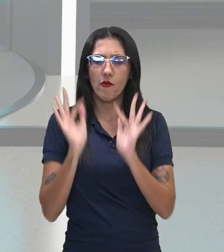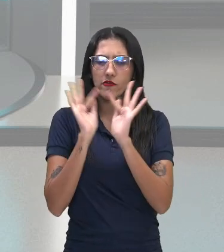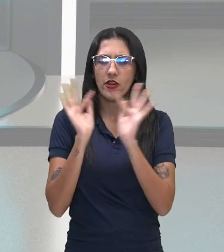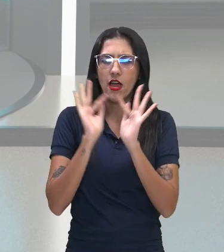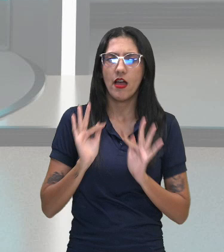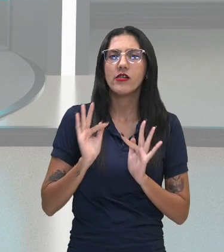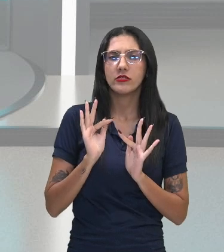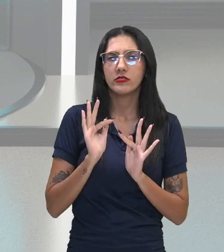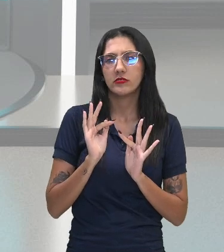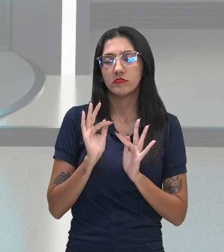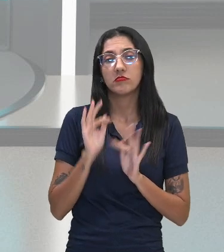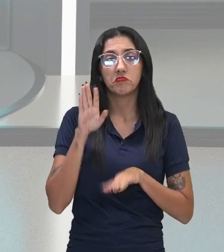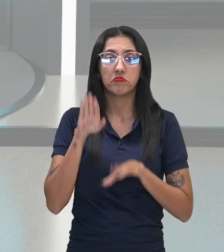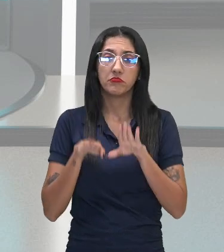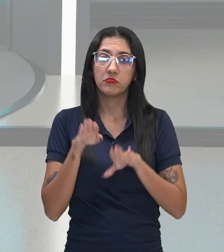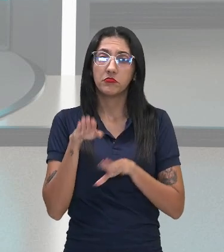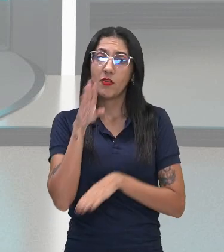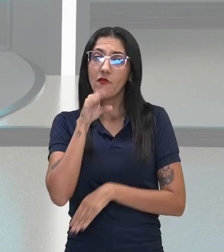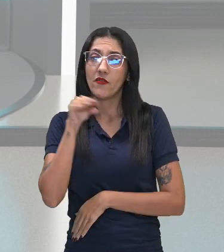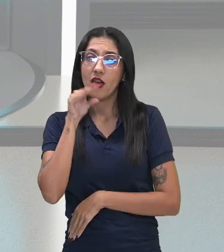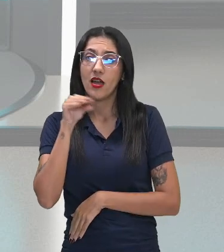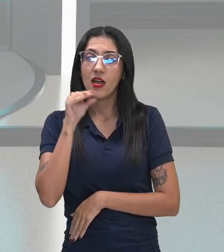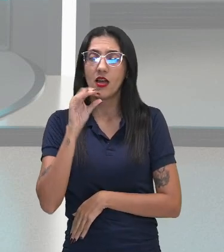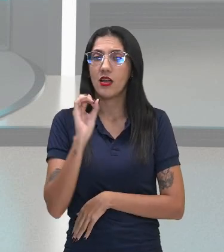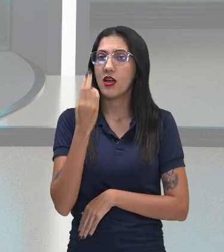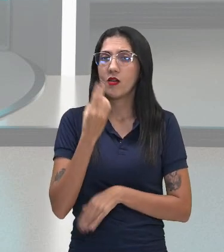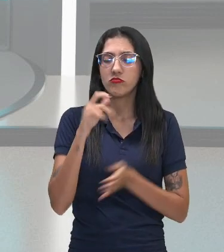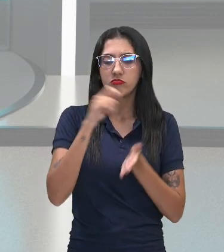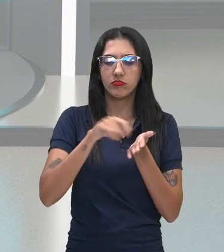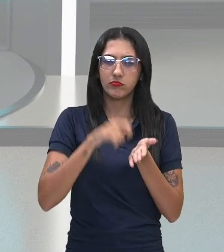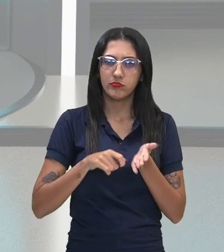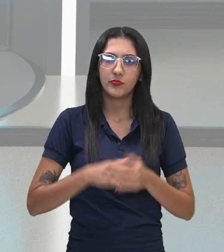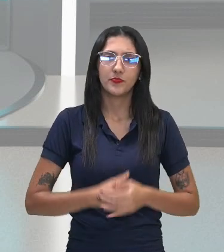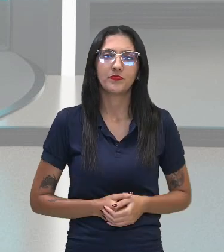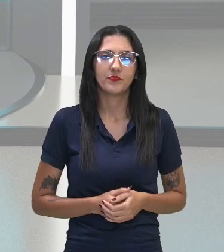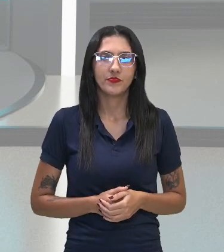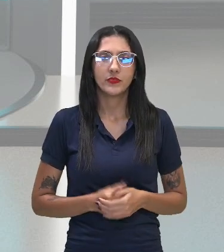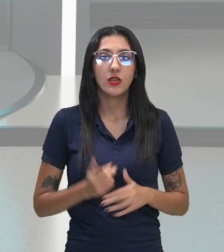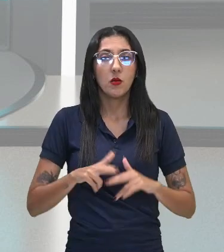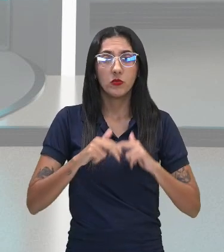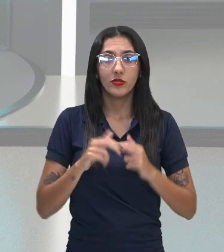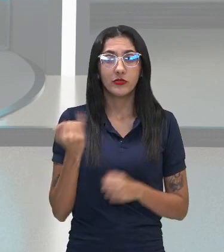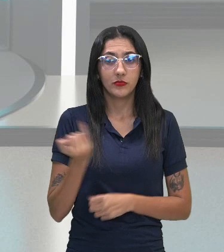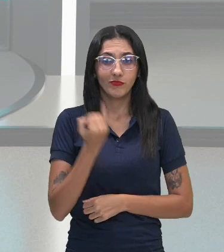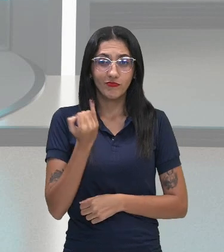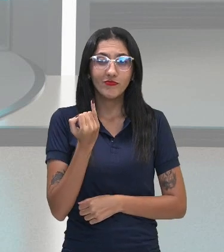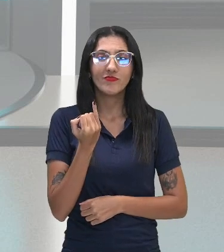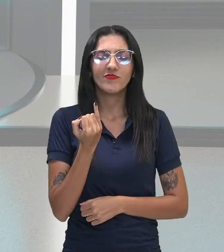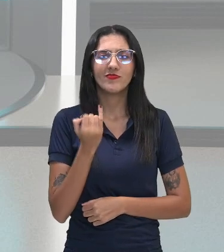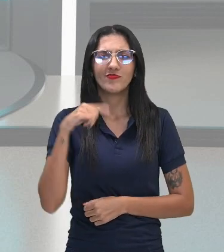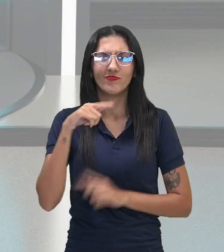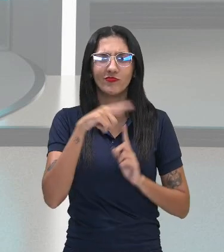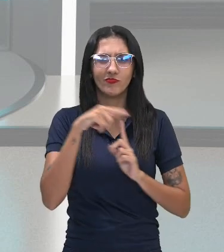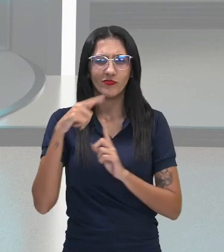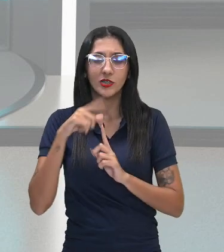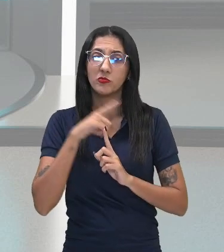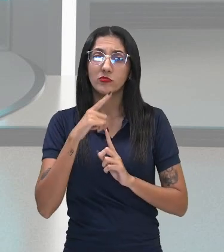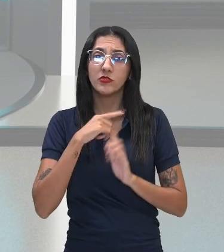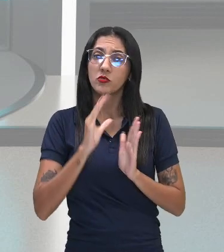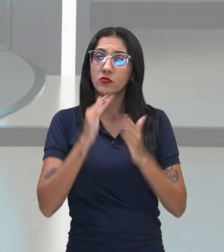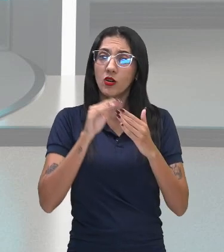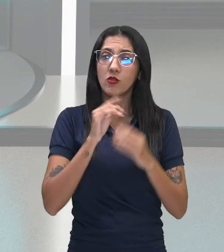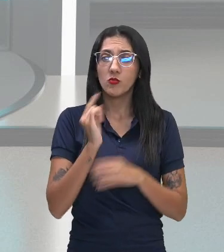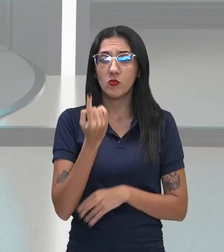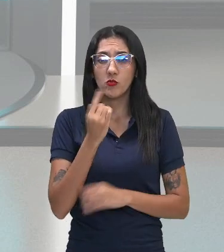pronta, seja ela oral ou escrita, né? Então, é importante sempre lembrar que no discurso sempre há uma intenção.